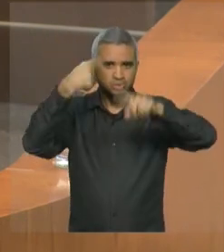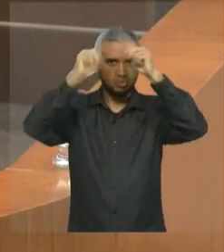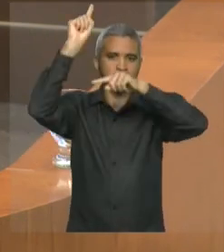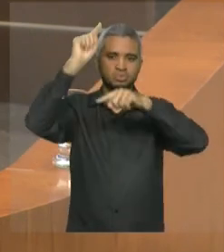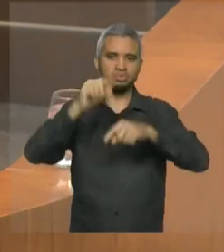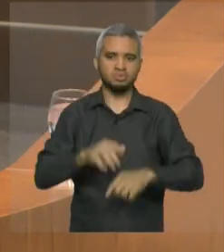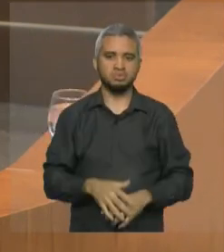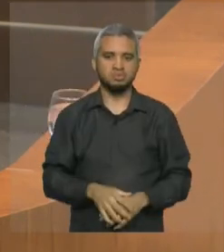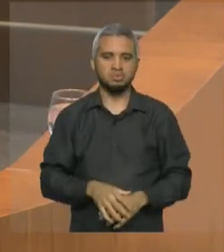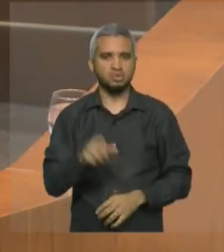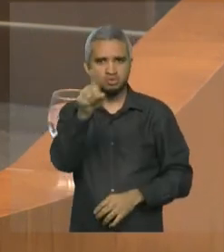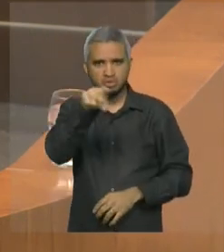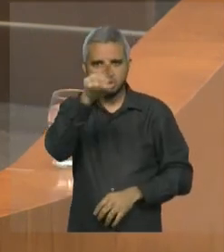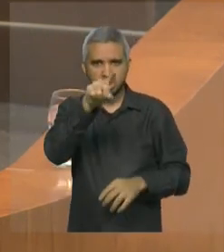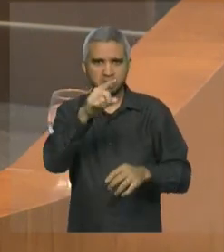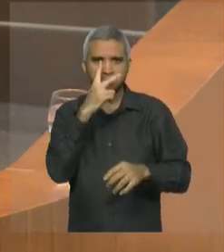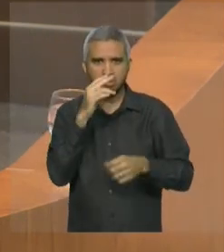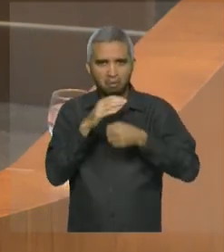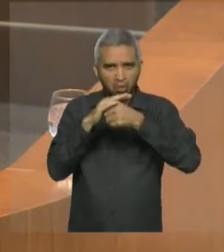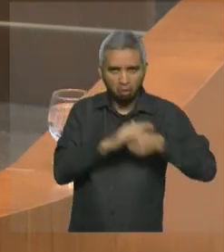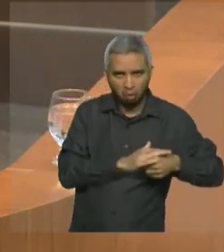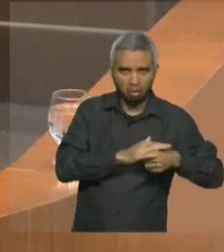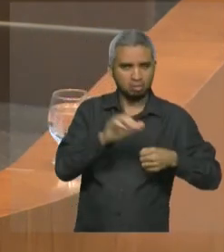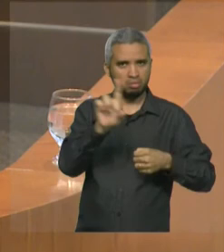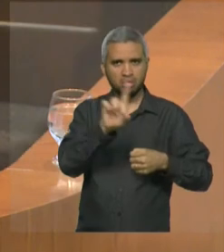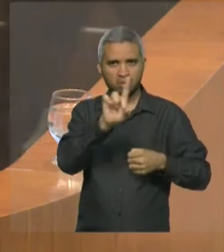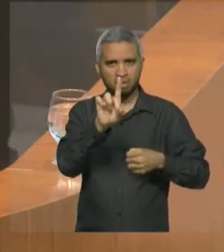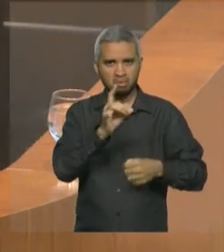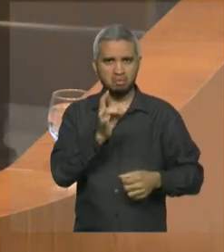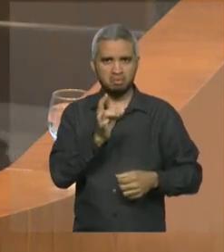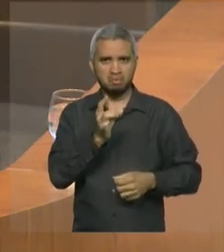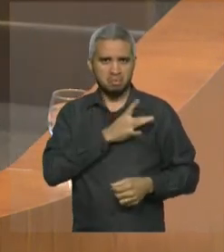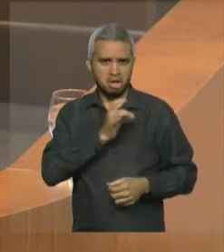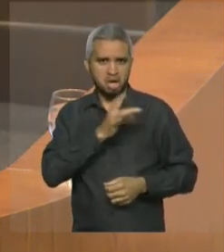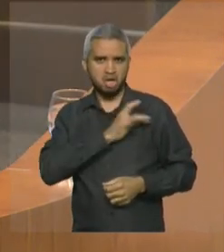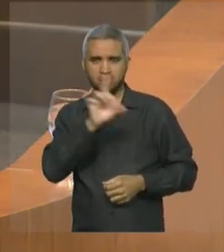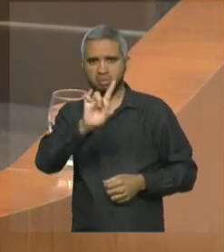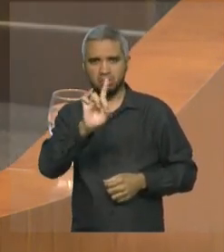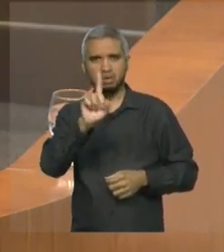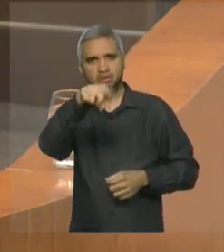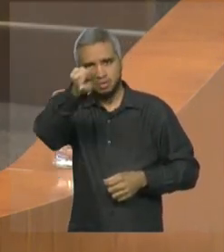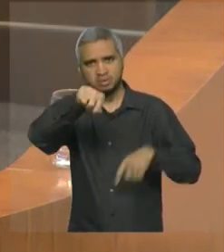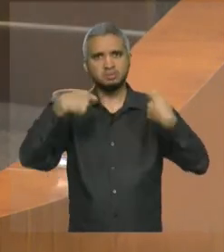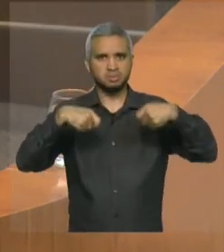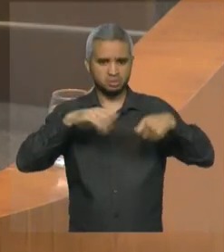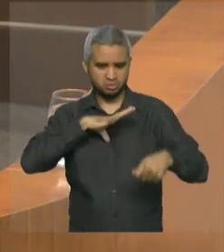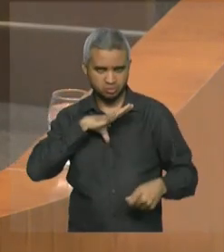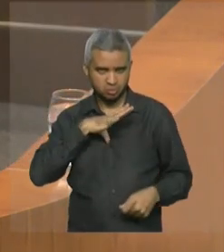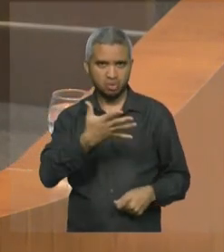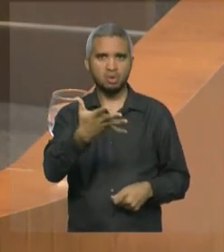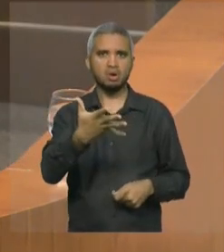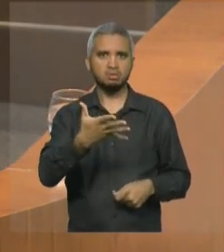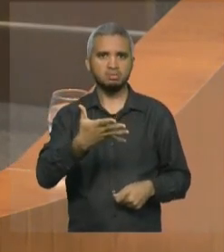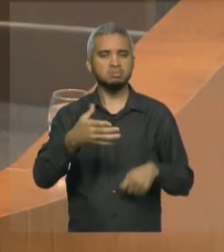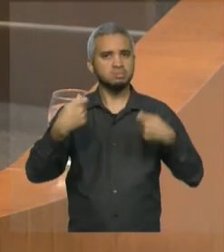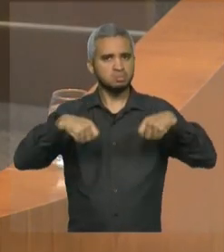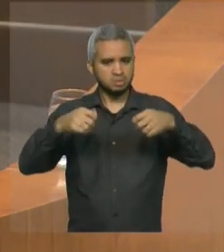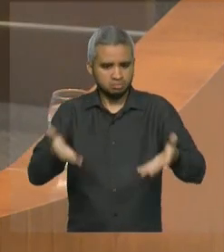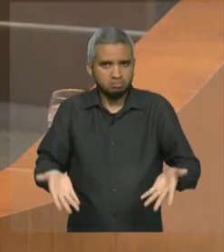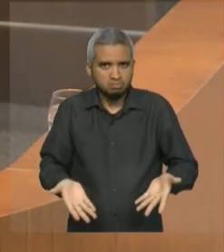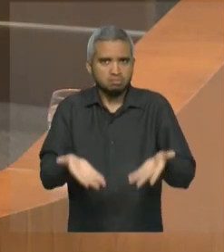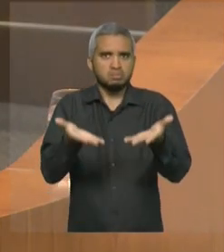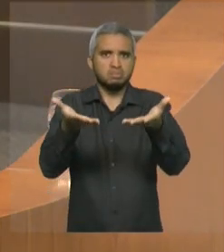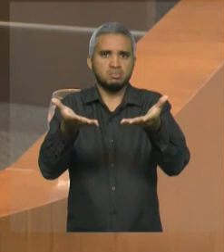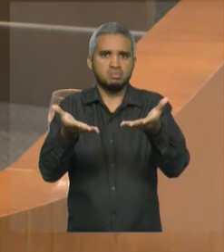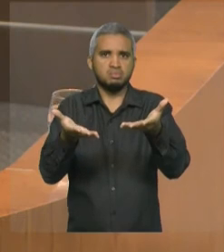Não se agachem, não se apequenem, não se acocorem diante dos fatos. Pelo contrário, ergam-se, evoluam, fiquem